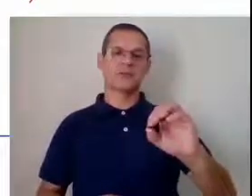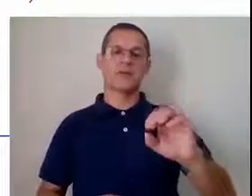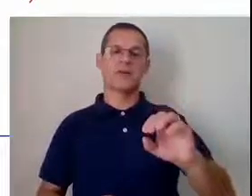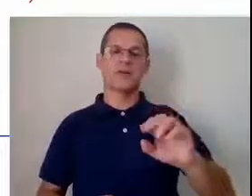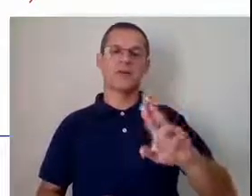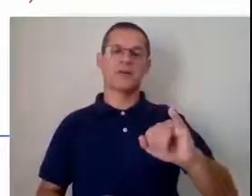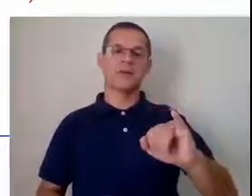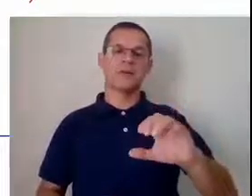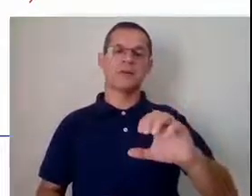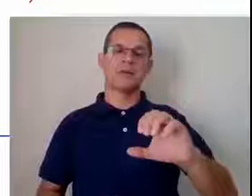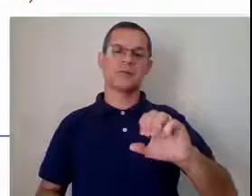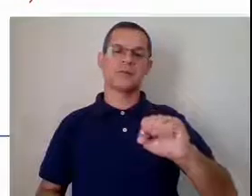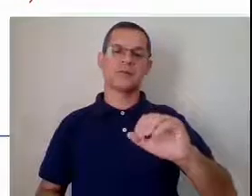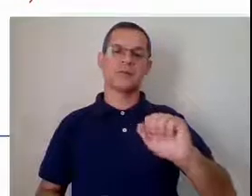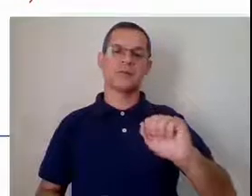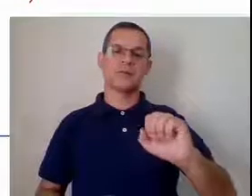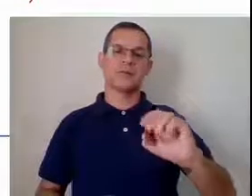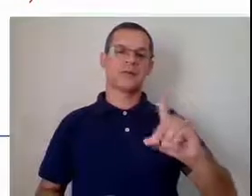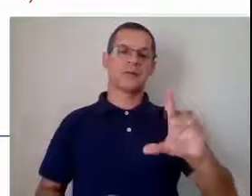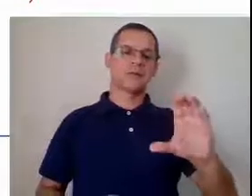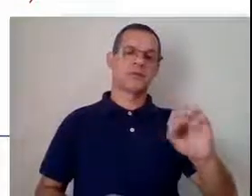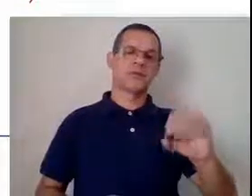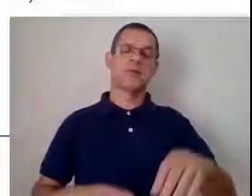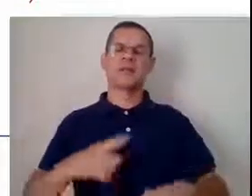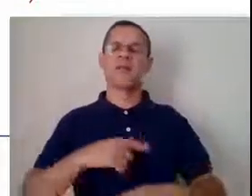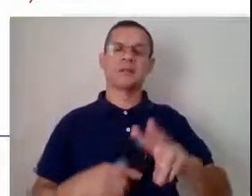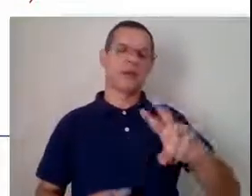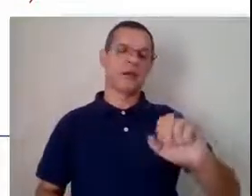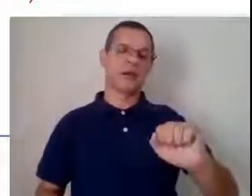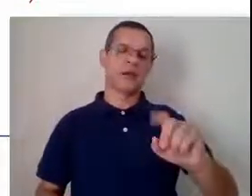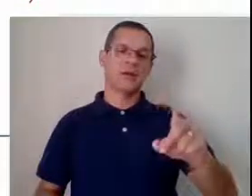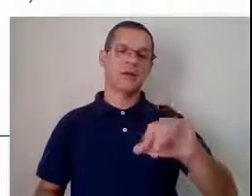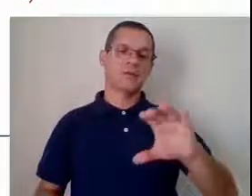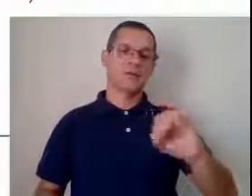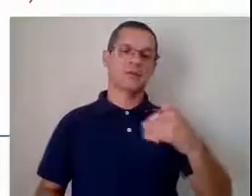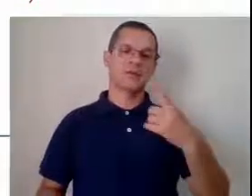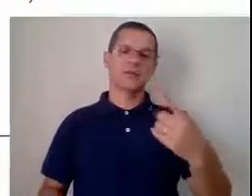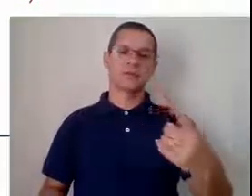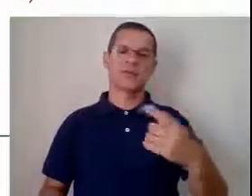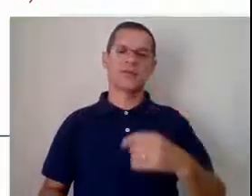riscado, mas vamos colocá-lo vazio. 1,